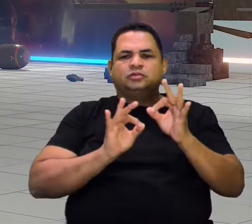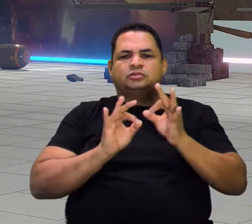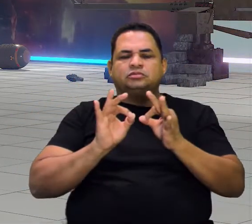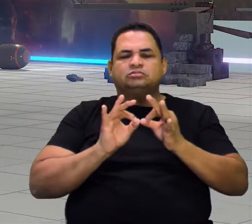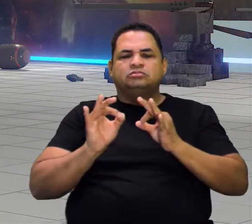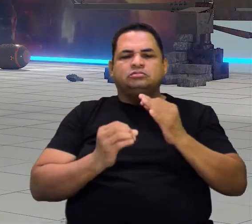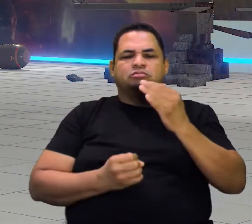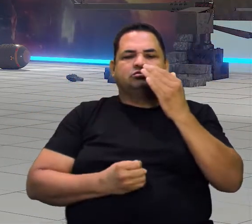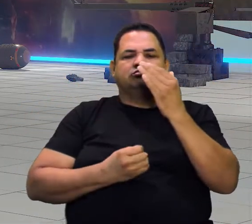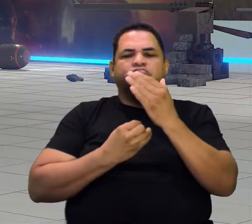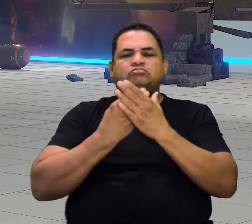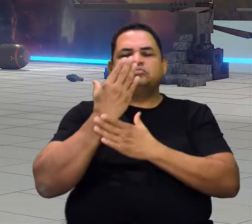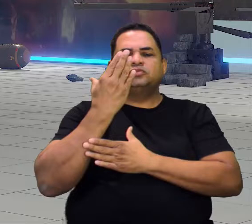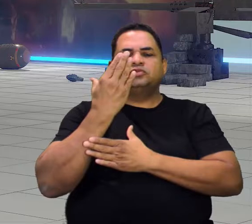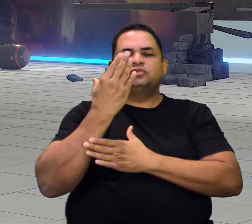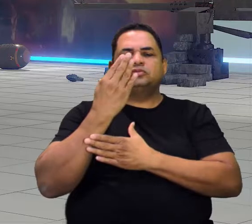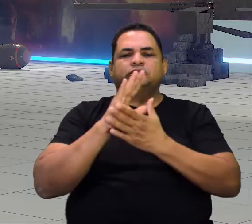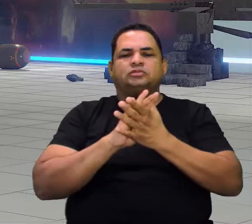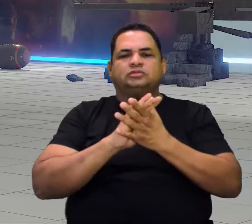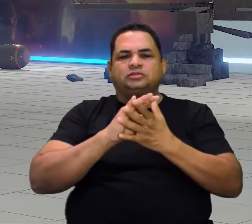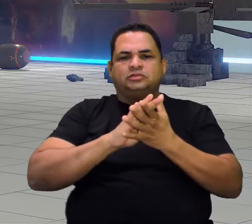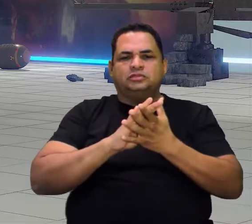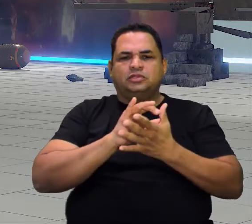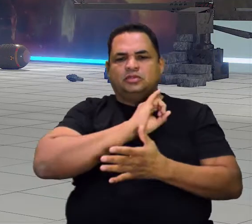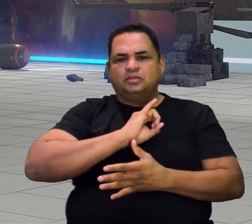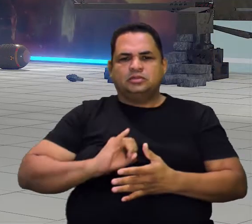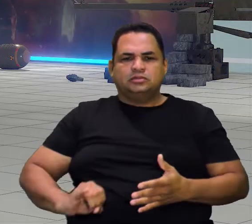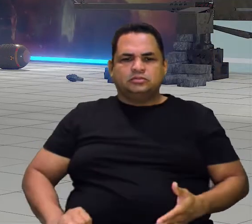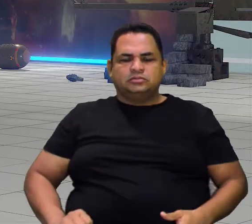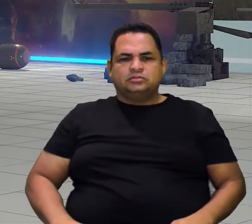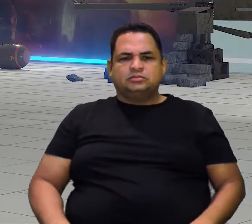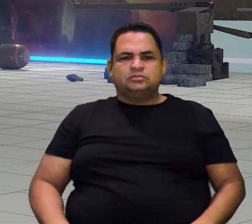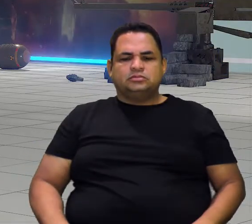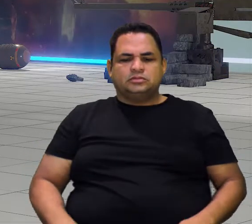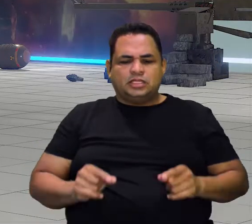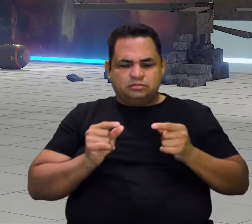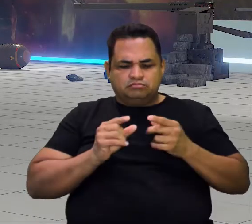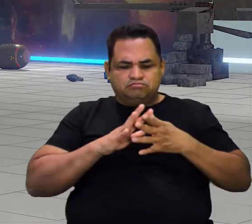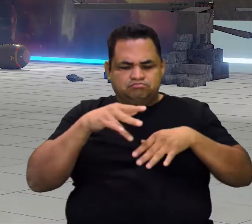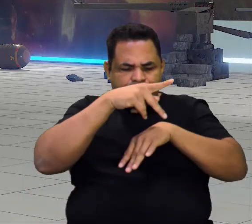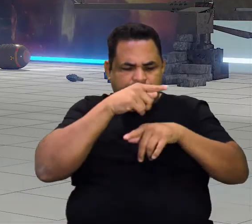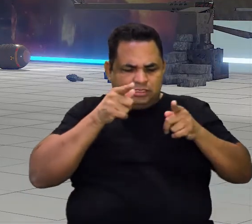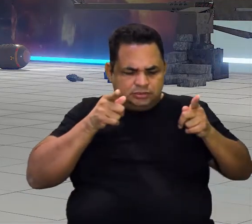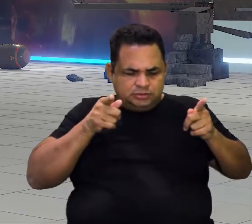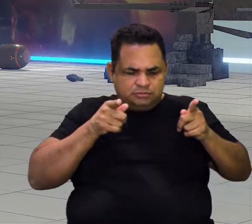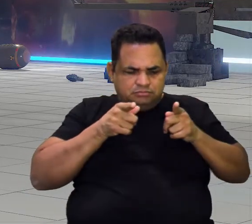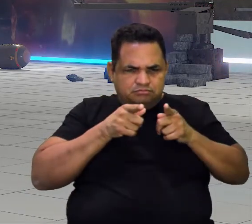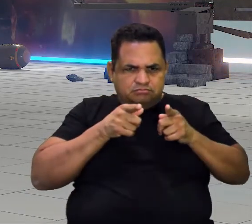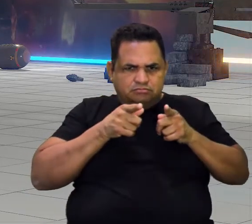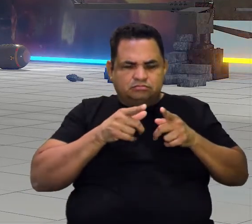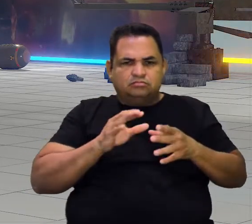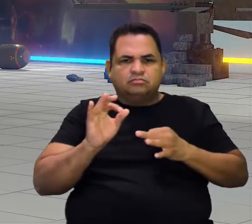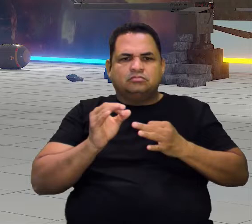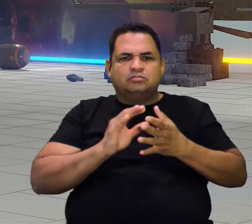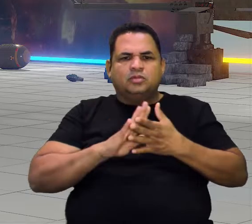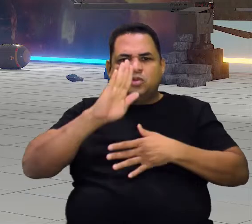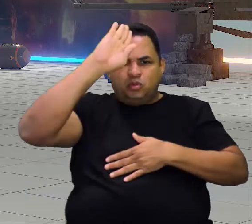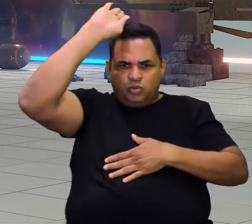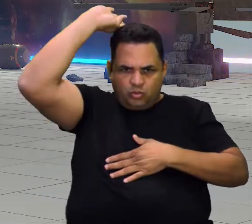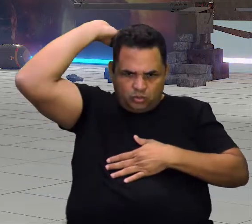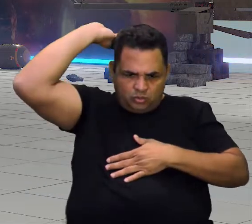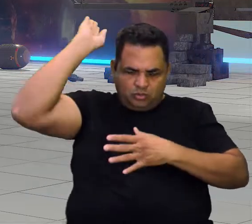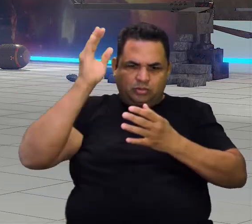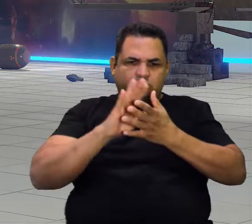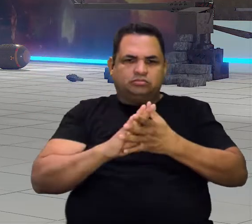império. E o que foi o Império Romano? Sendo ali daquele paísinho pequenininho. Roma era